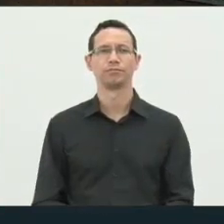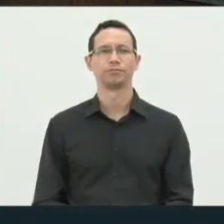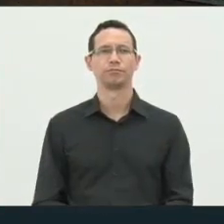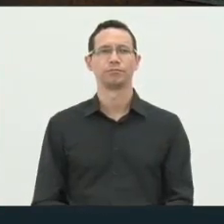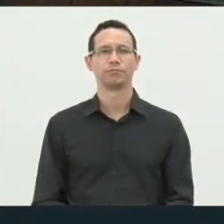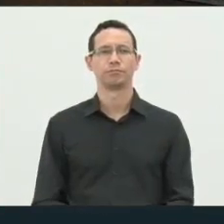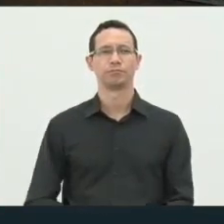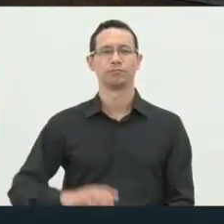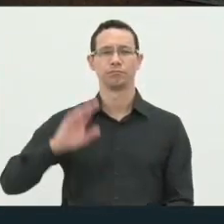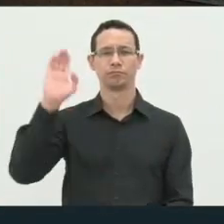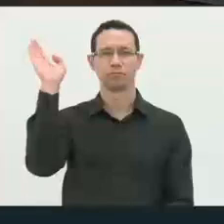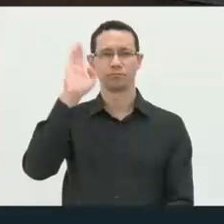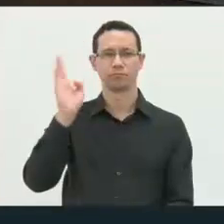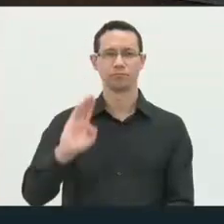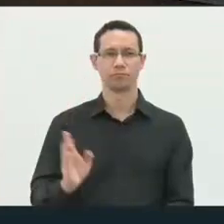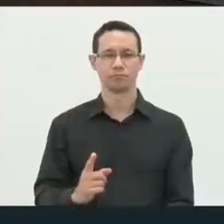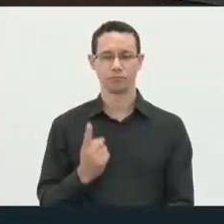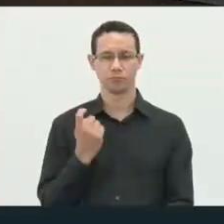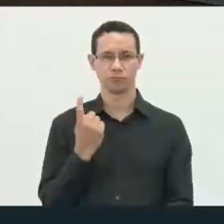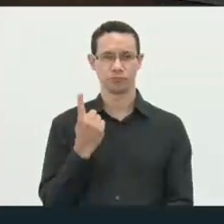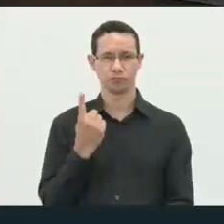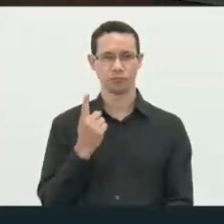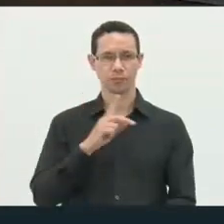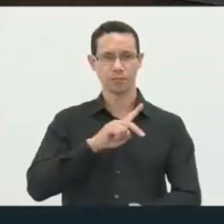o Brasil é o único país